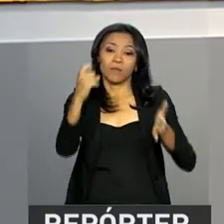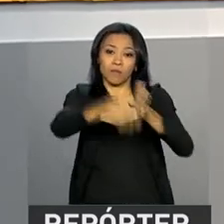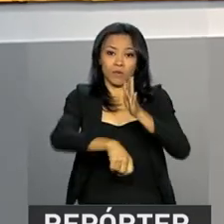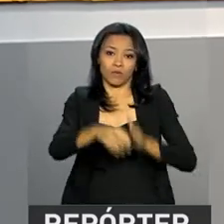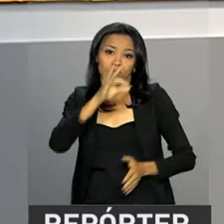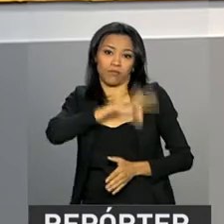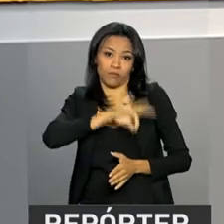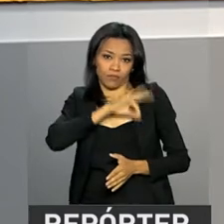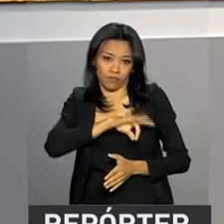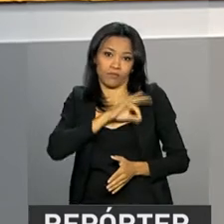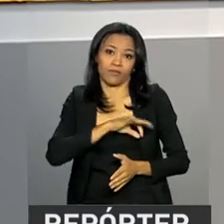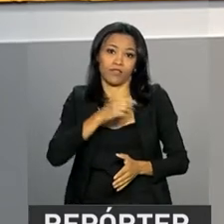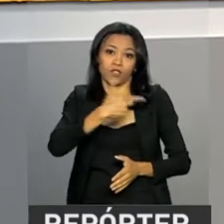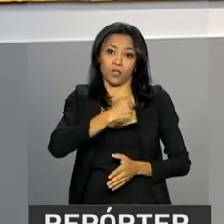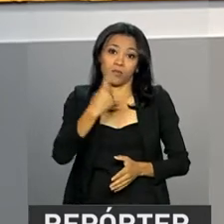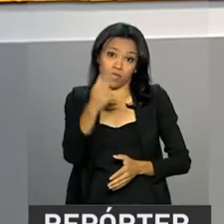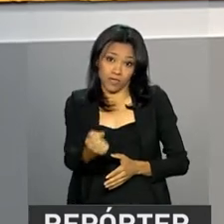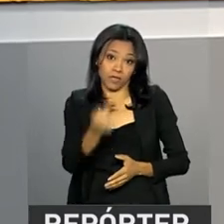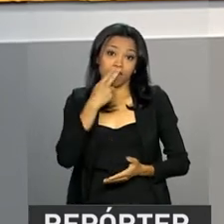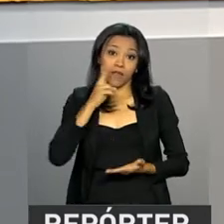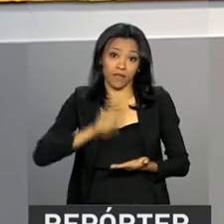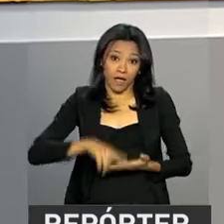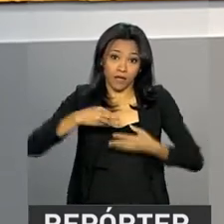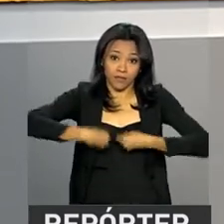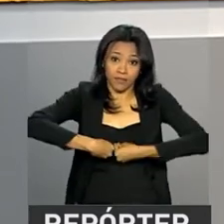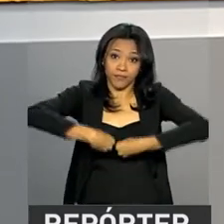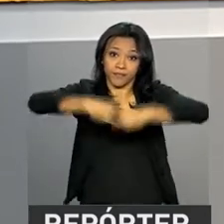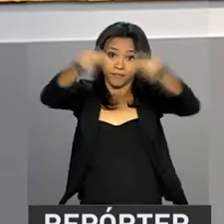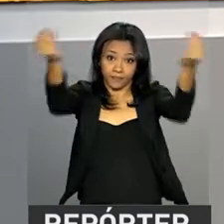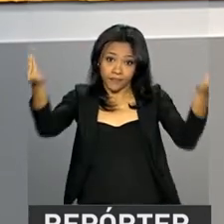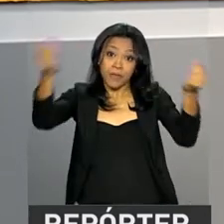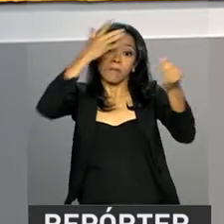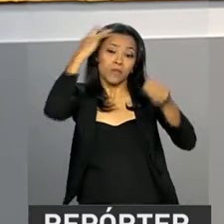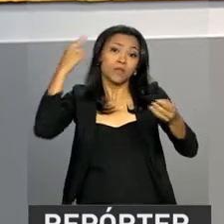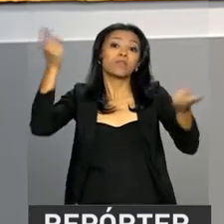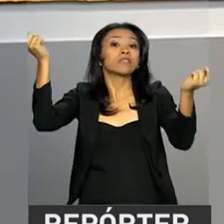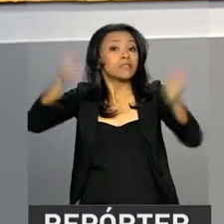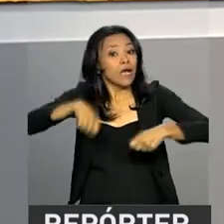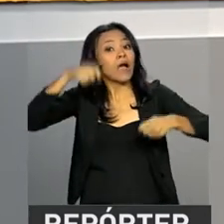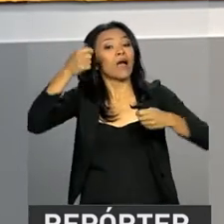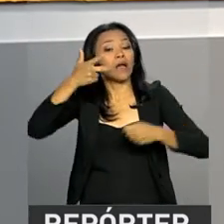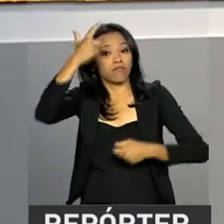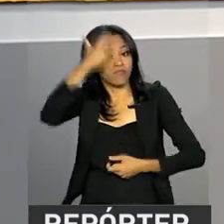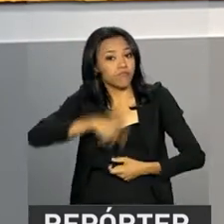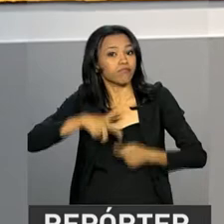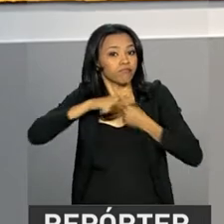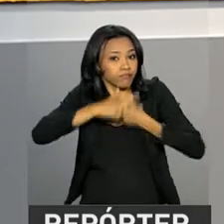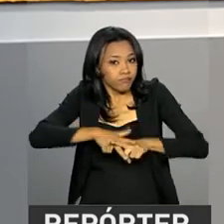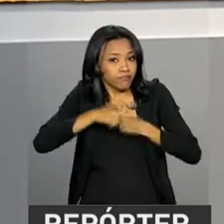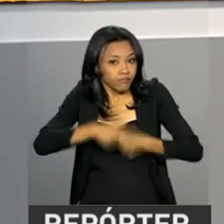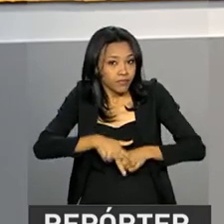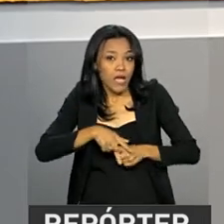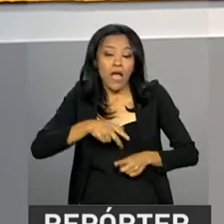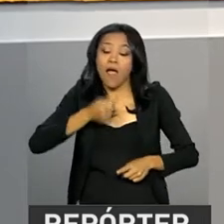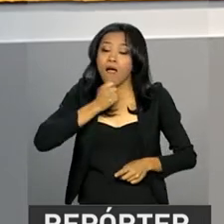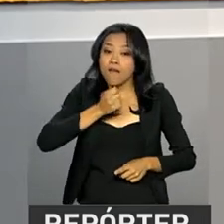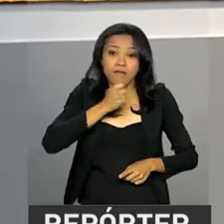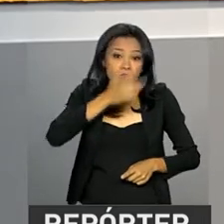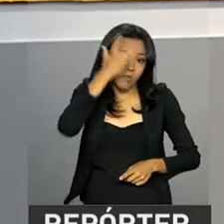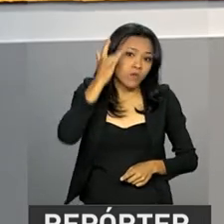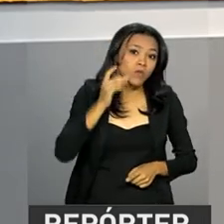2017 as cartas são encaminhadas somente a contribuintes que podem se autorregularizar aqueles que não foram intimados